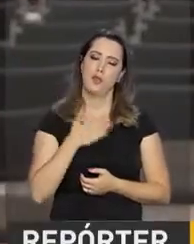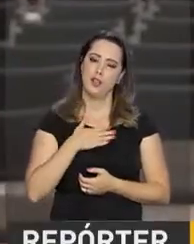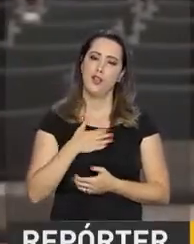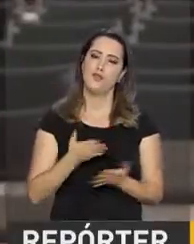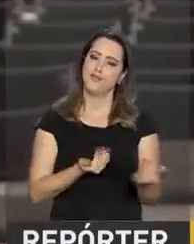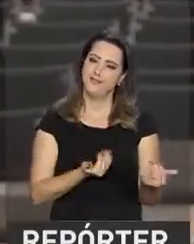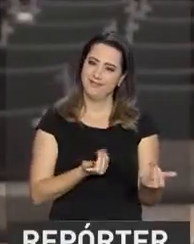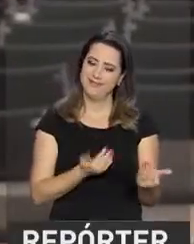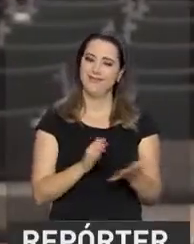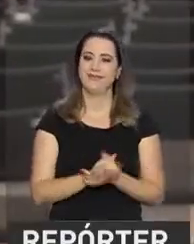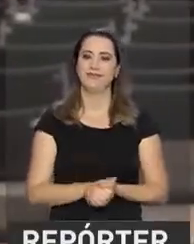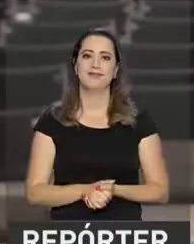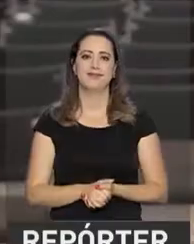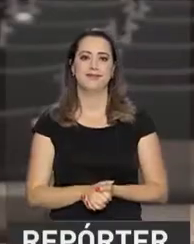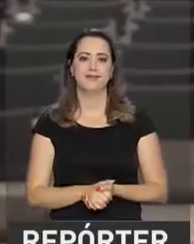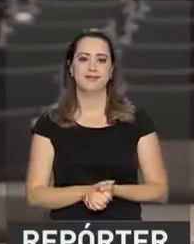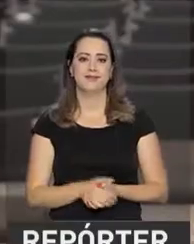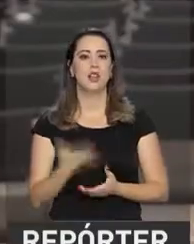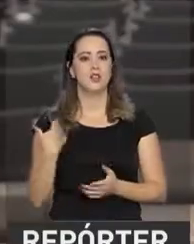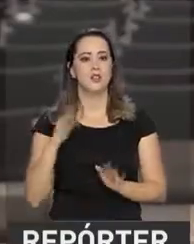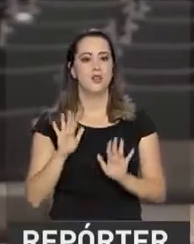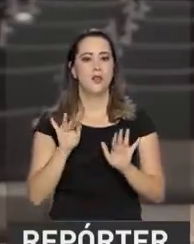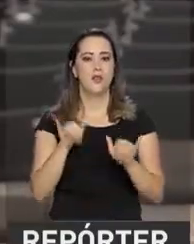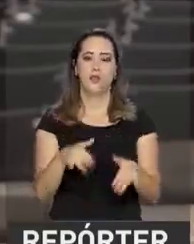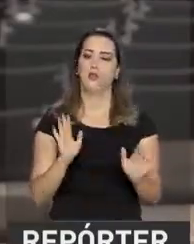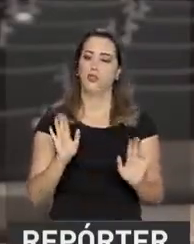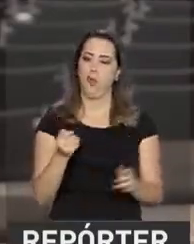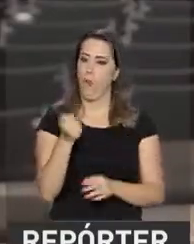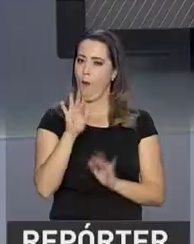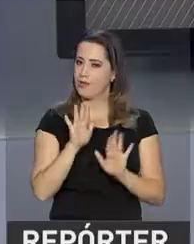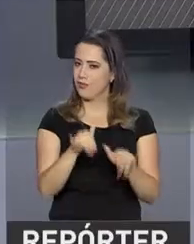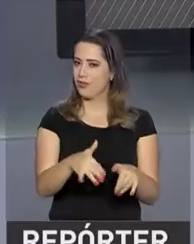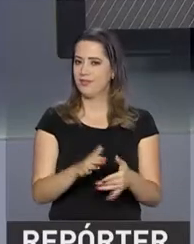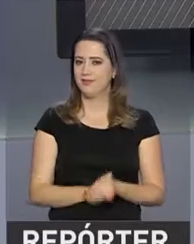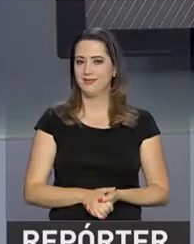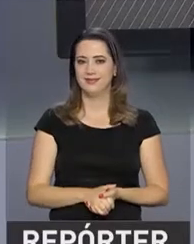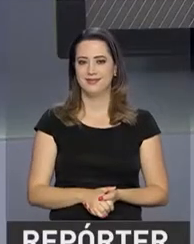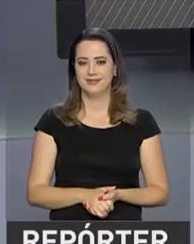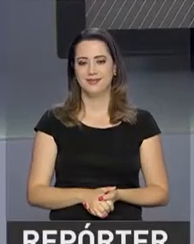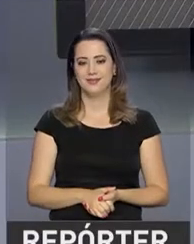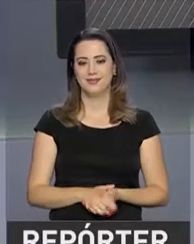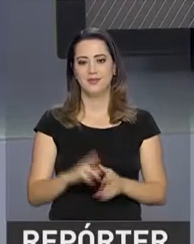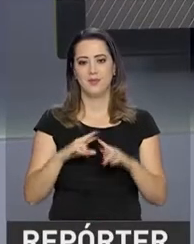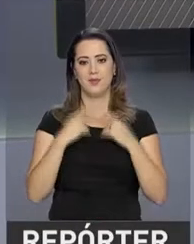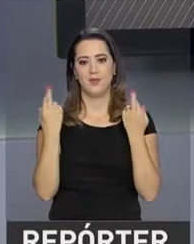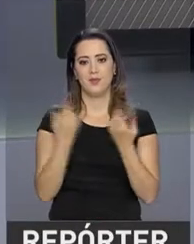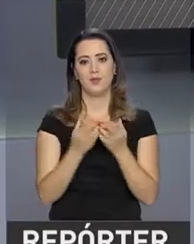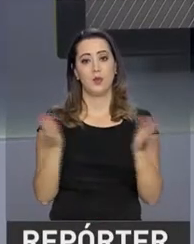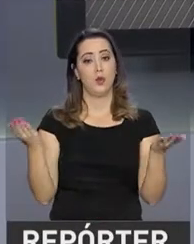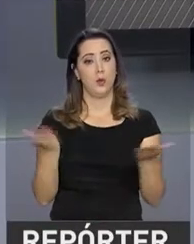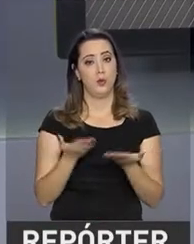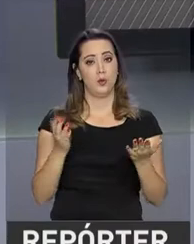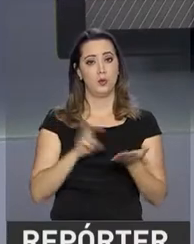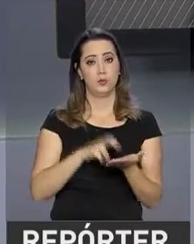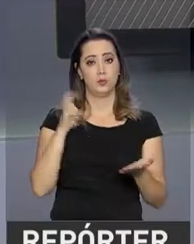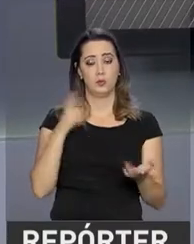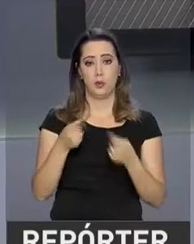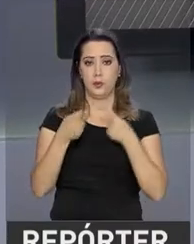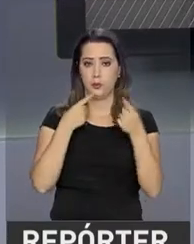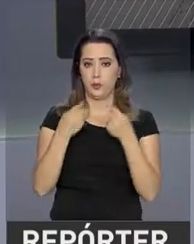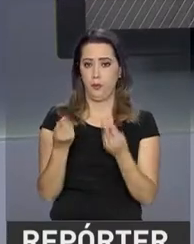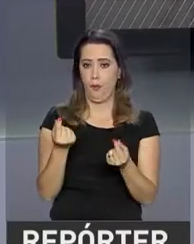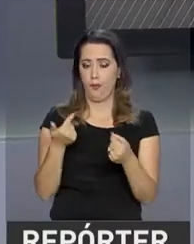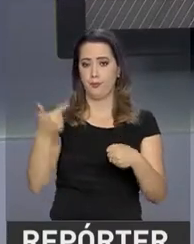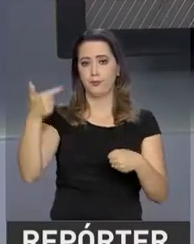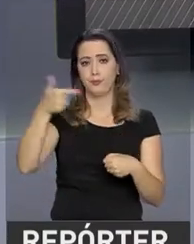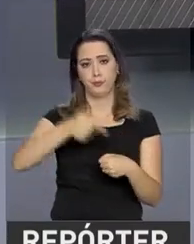é que logo termina né em reunião hoje pela manhã para discutir o preço